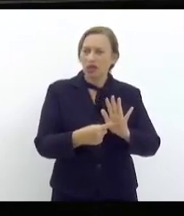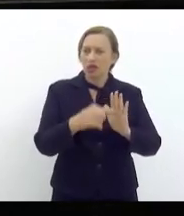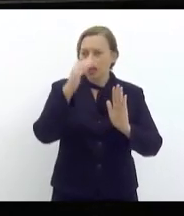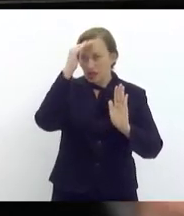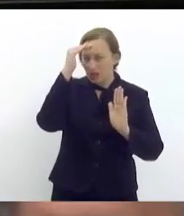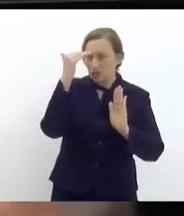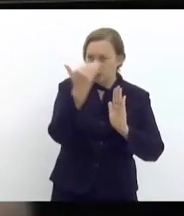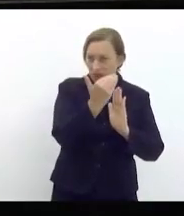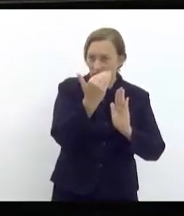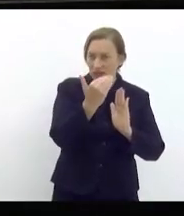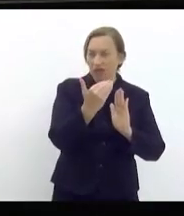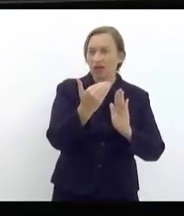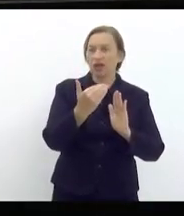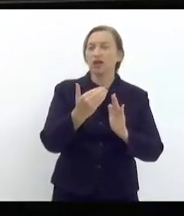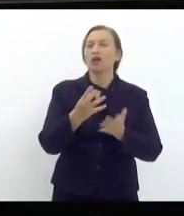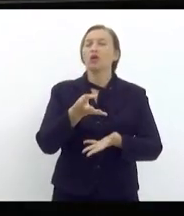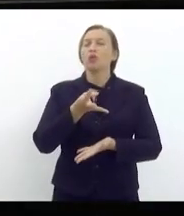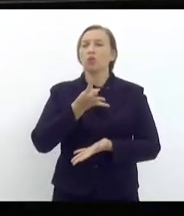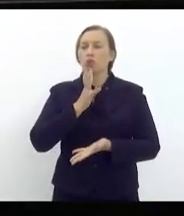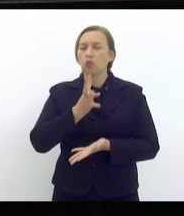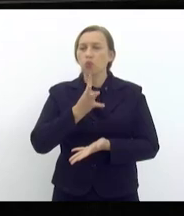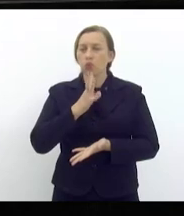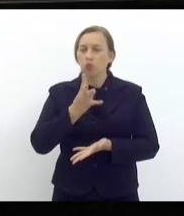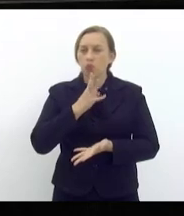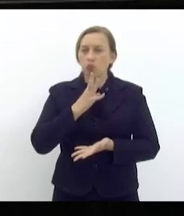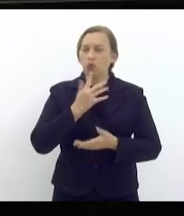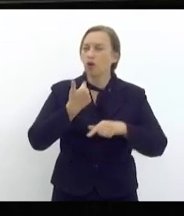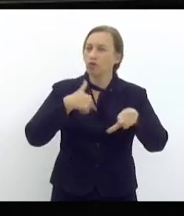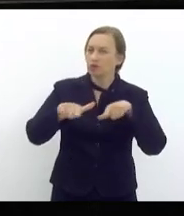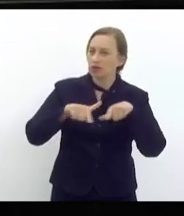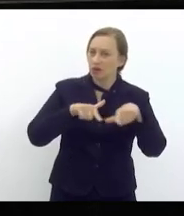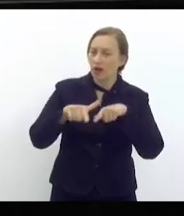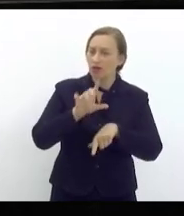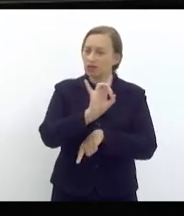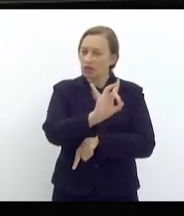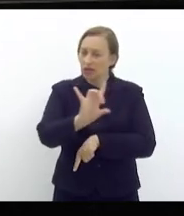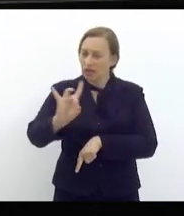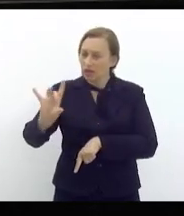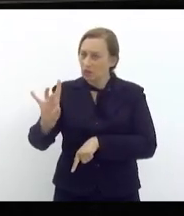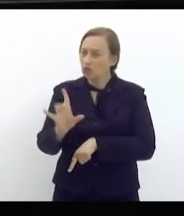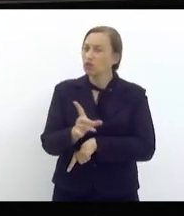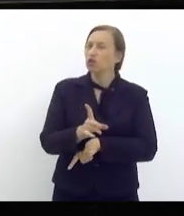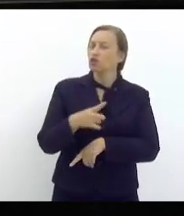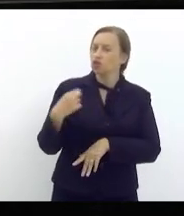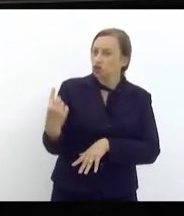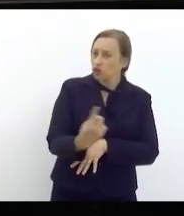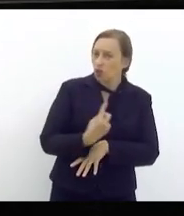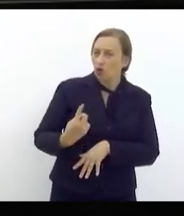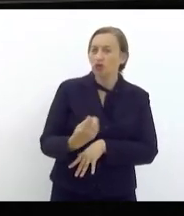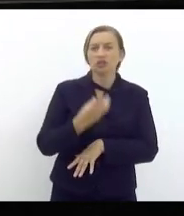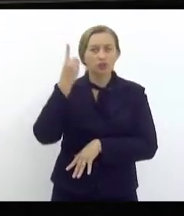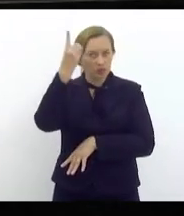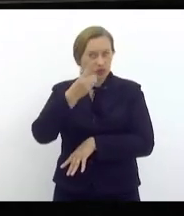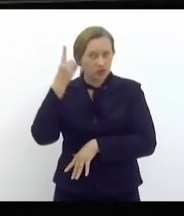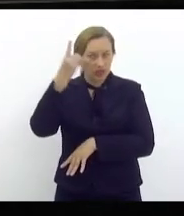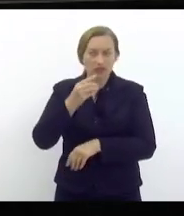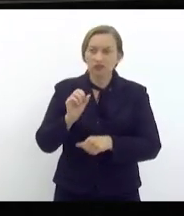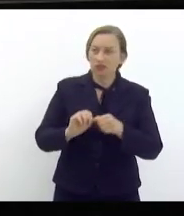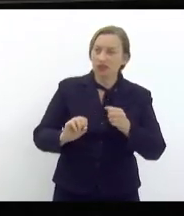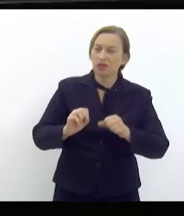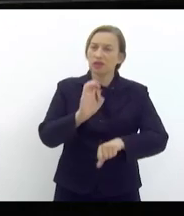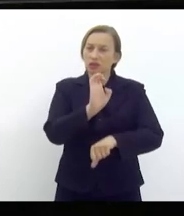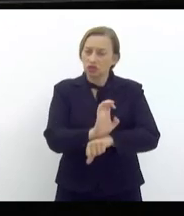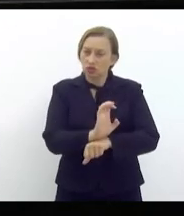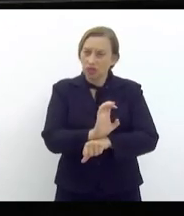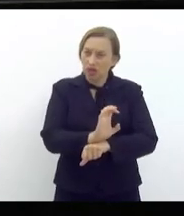deputadas em reconhecimento ao trabalho que cada um de nós, cada uma de nós está fazendo para que o Estado